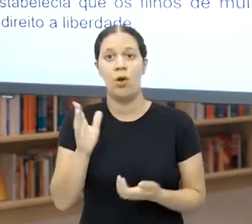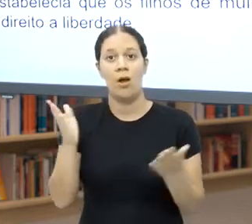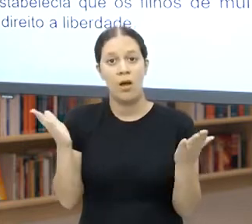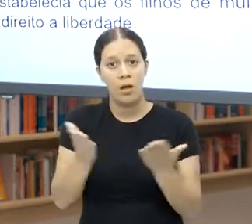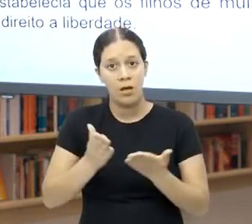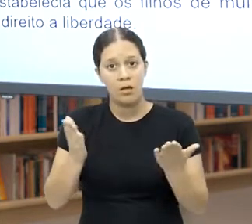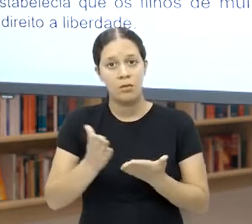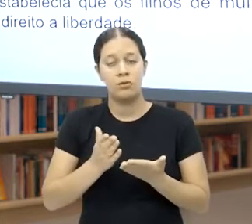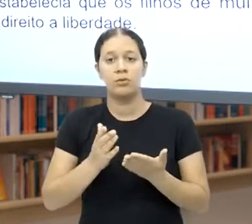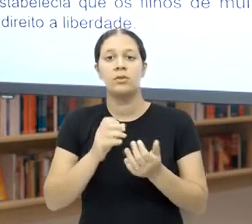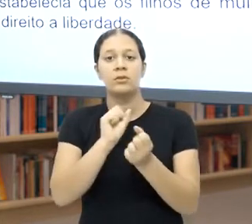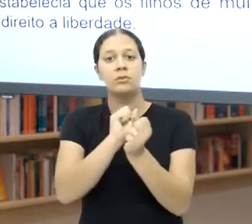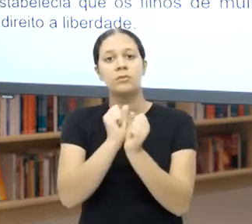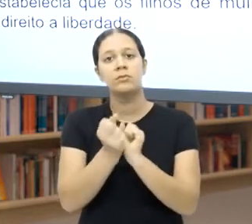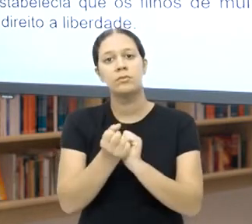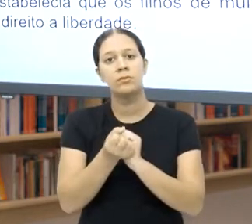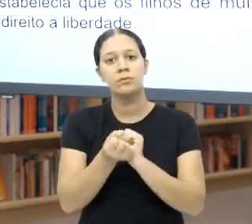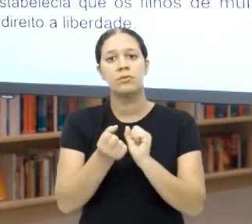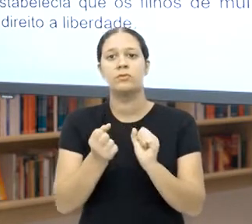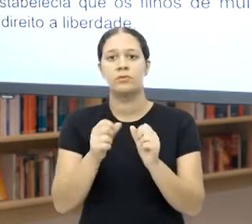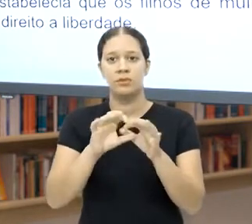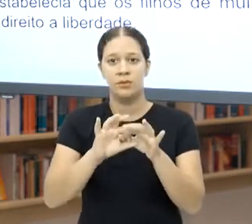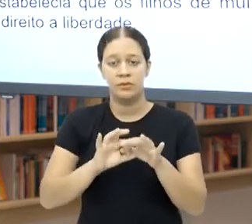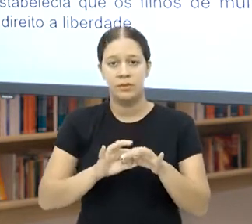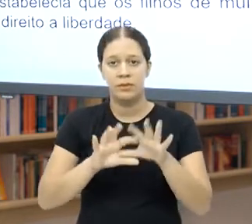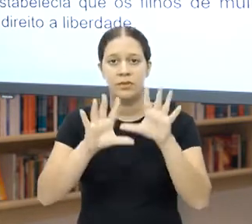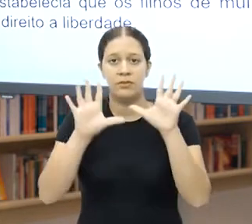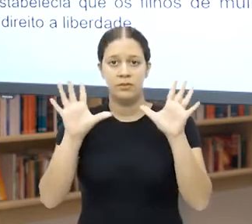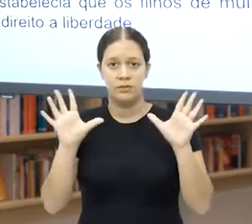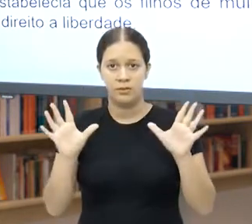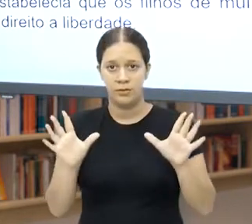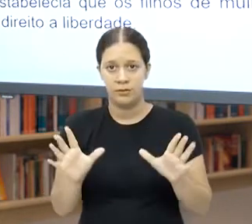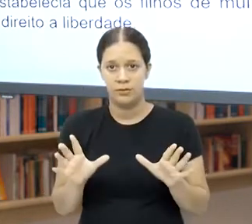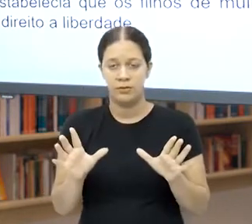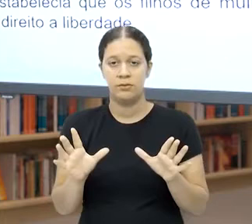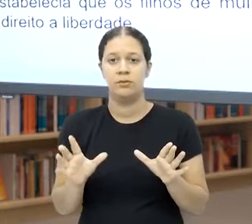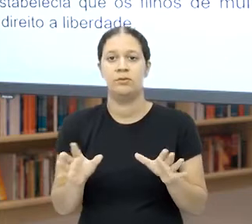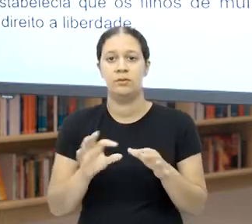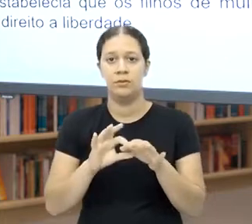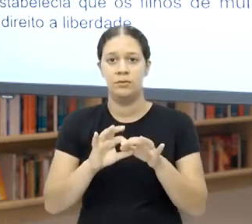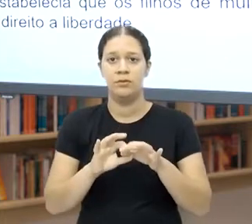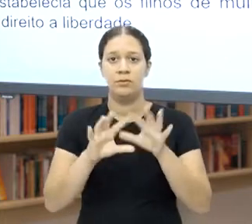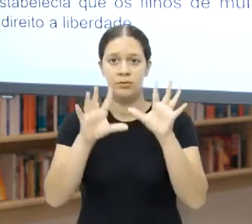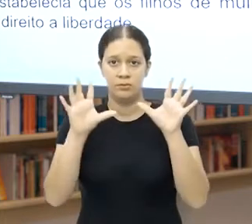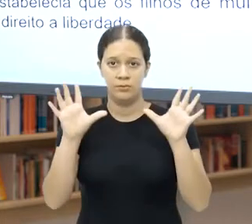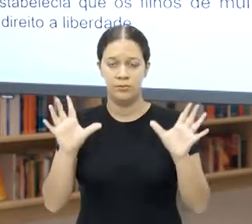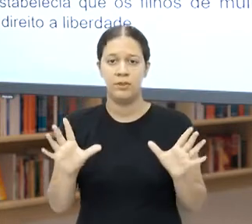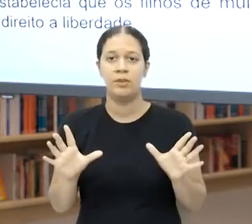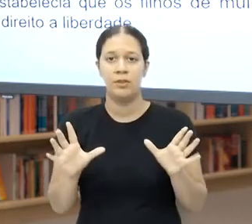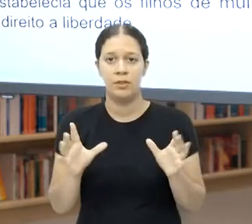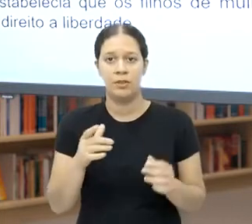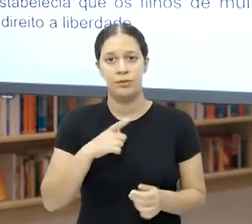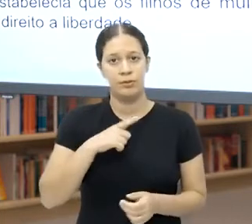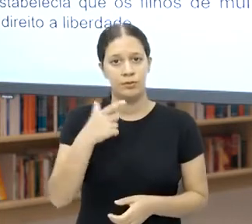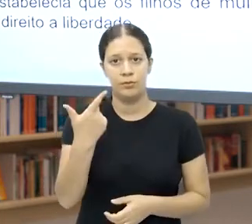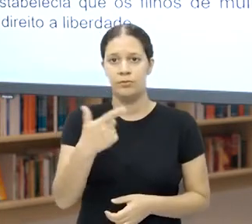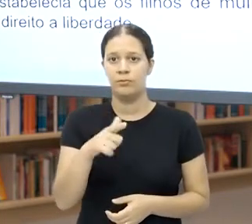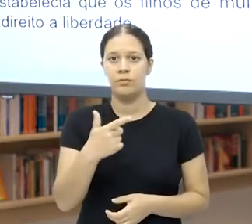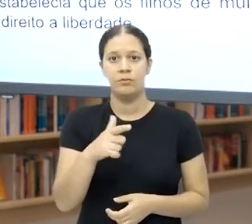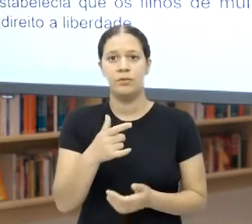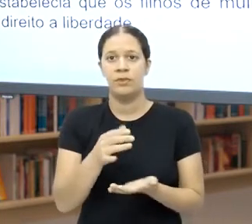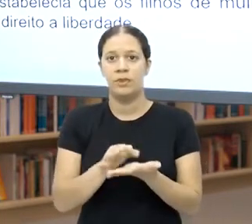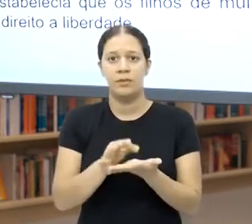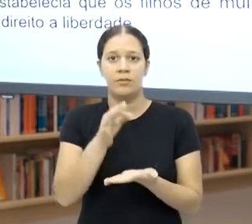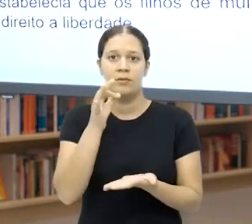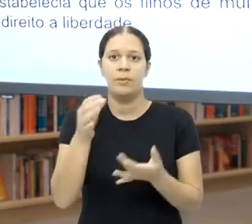livre. Portanto, é pressionada, se não der liberdade a esses escravos, o café não seria vendido